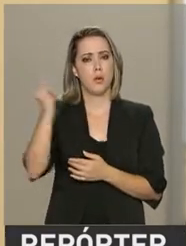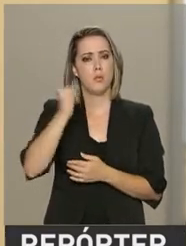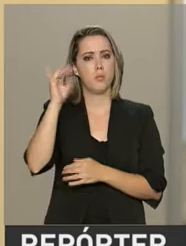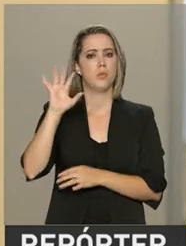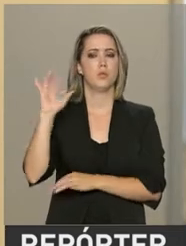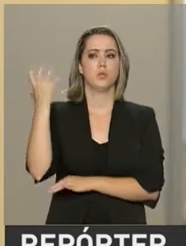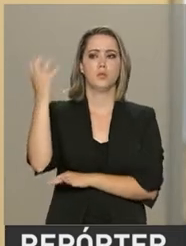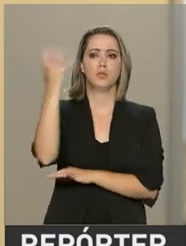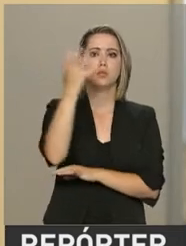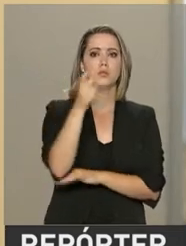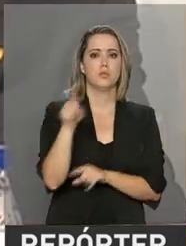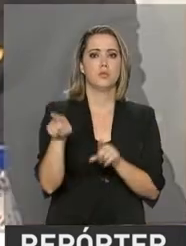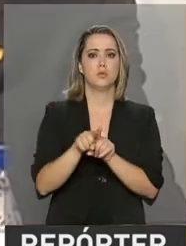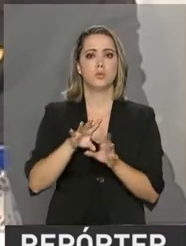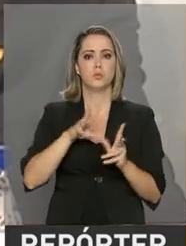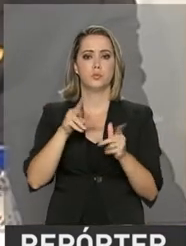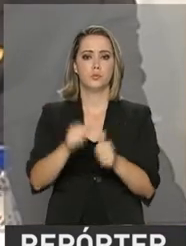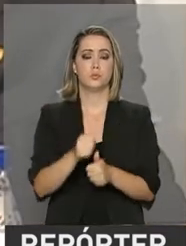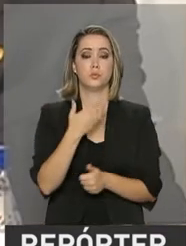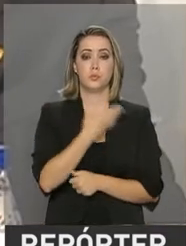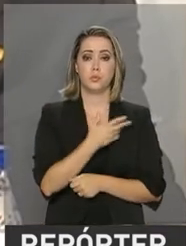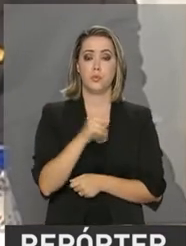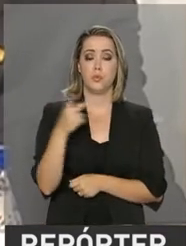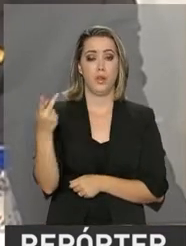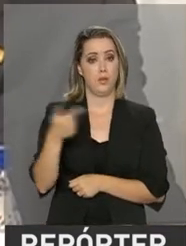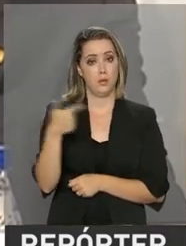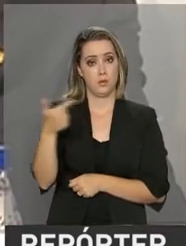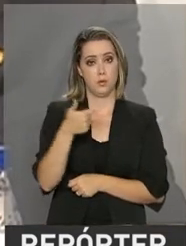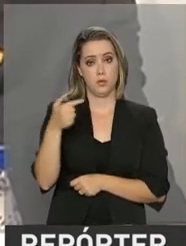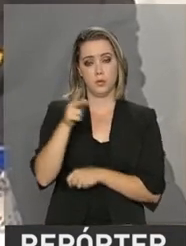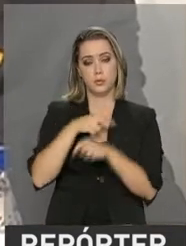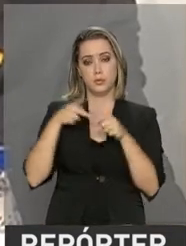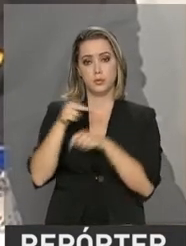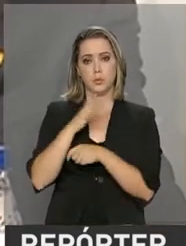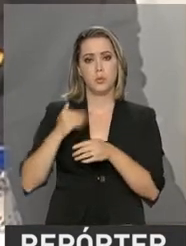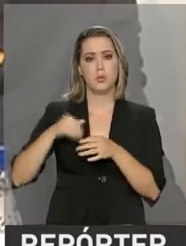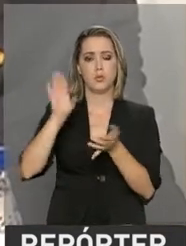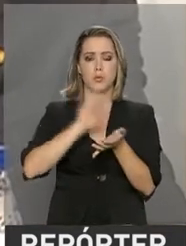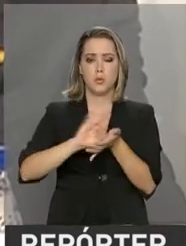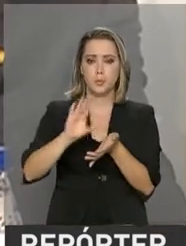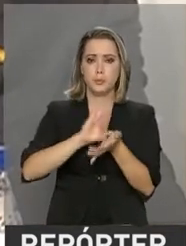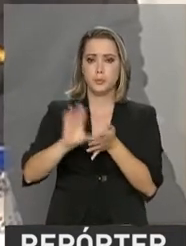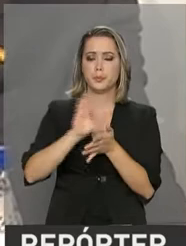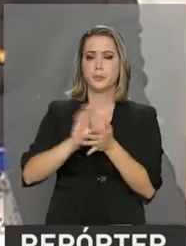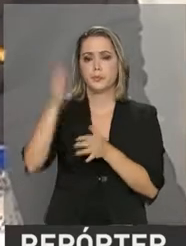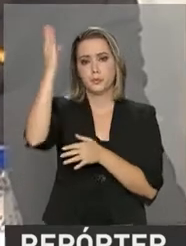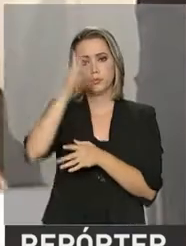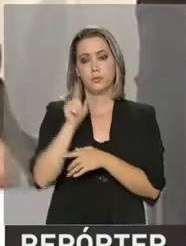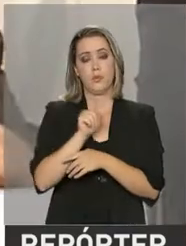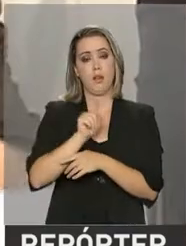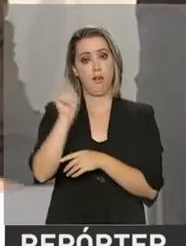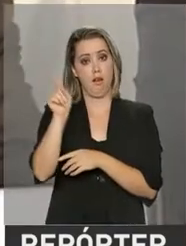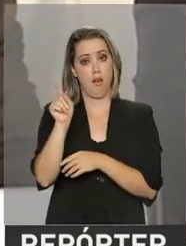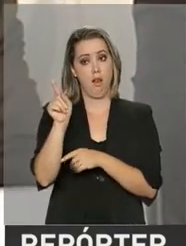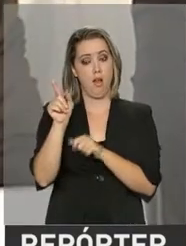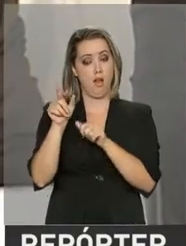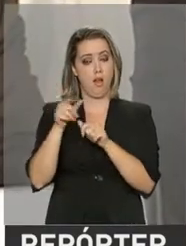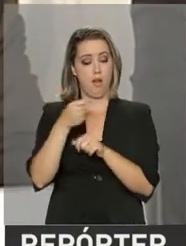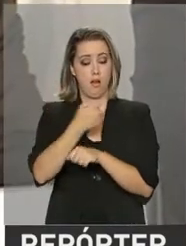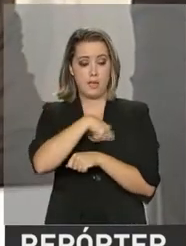somente em Latinoamérica, senão no mundo. A Espanha é o segundo país com mais investimentos no Brasil. As empresas de lá geram